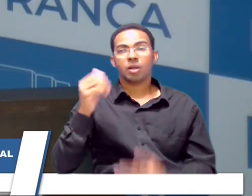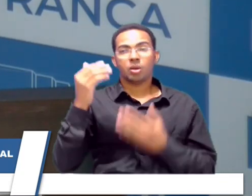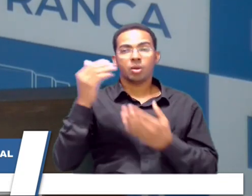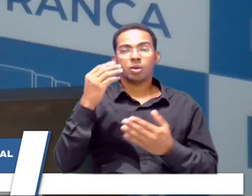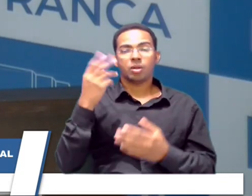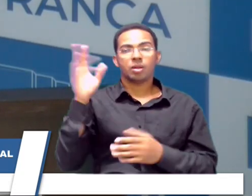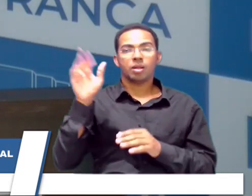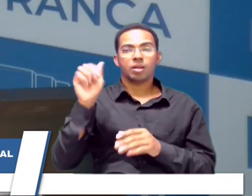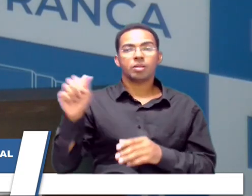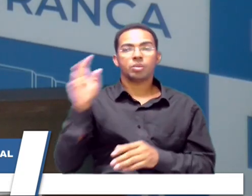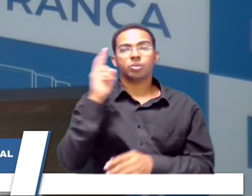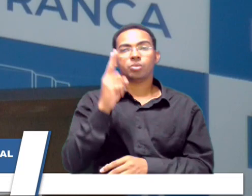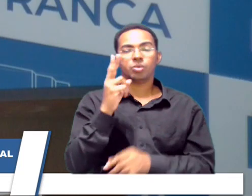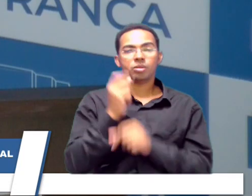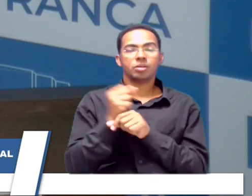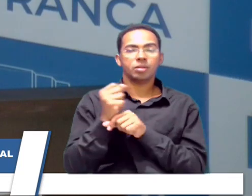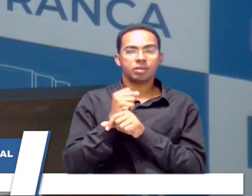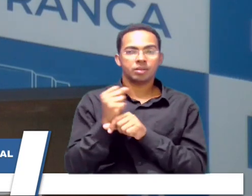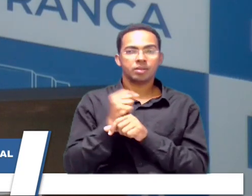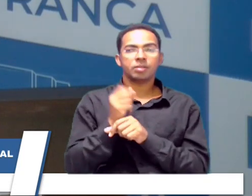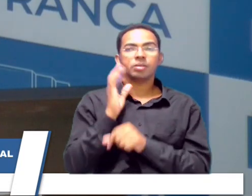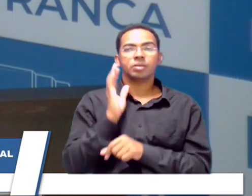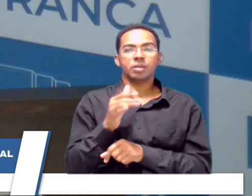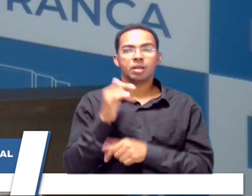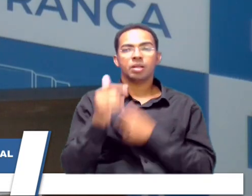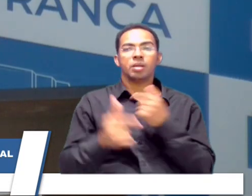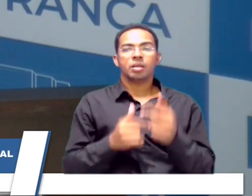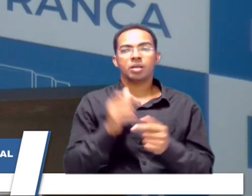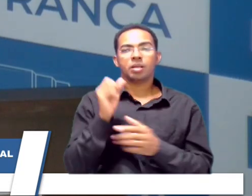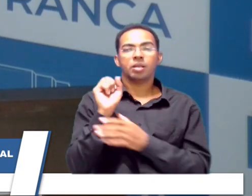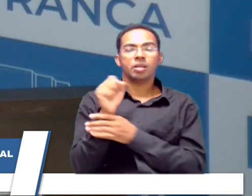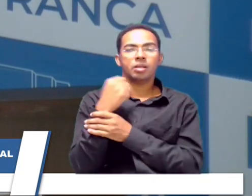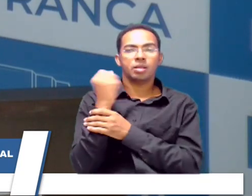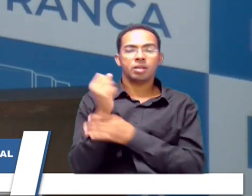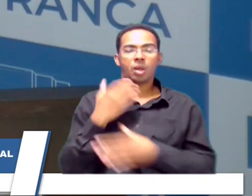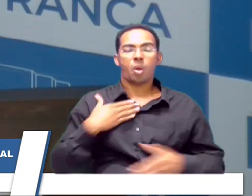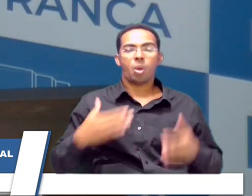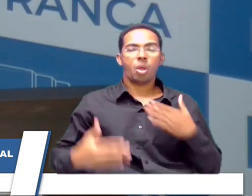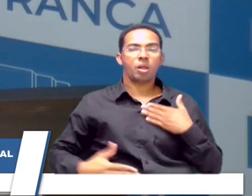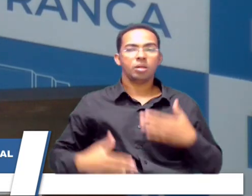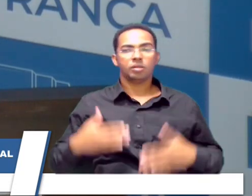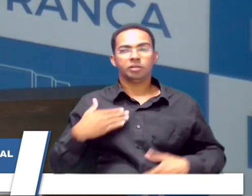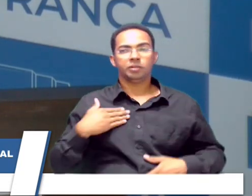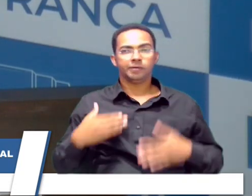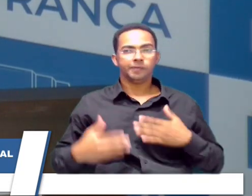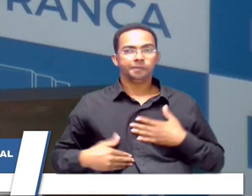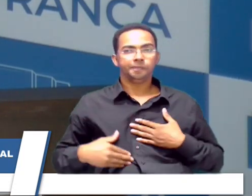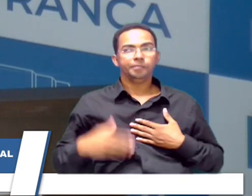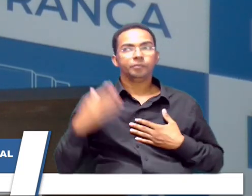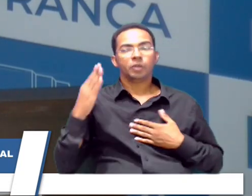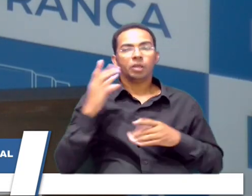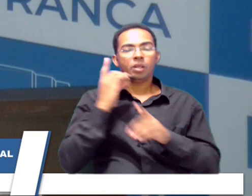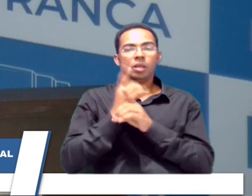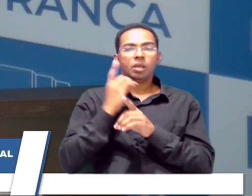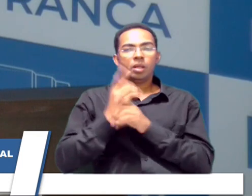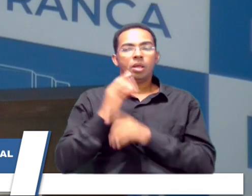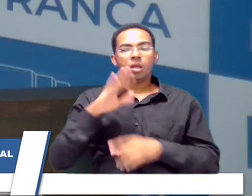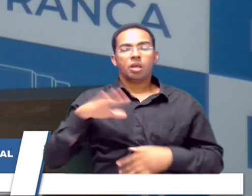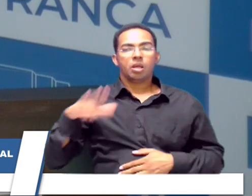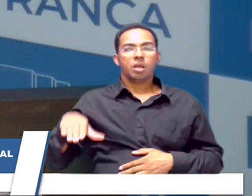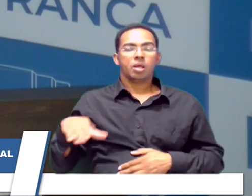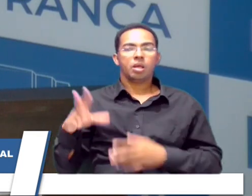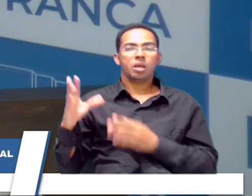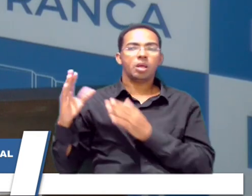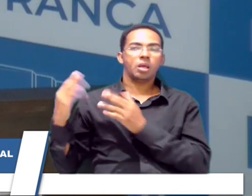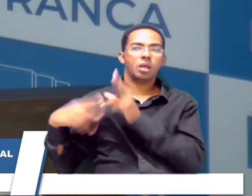anos já. Eu trabalho com a terapia comportamental, e lá eu atendo crianças, adolescentes e